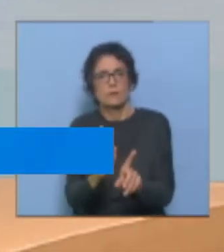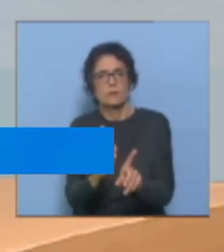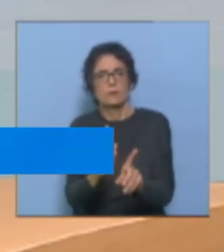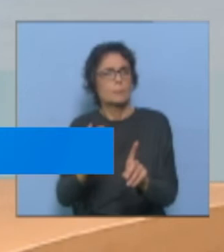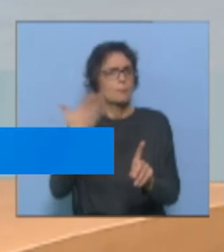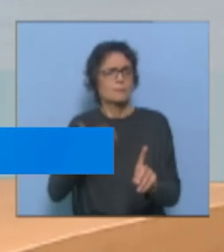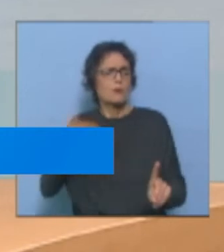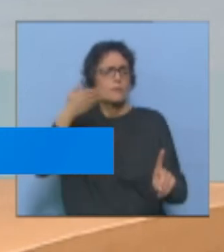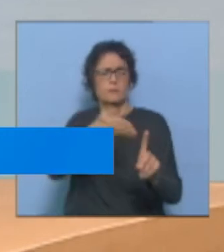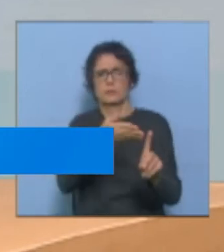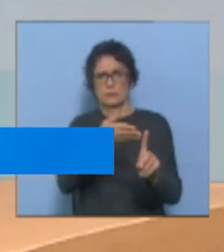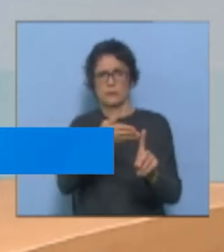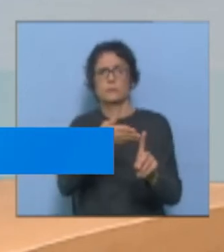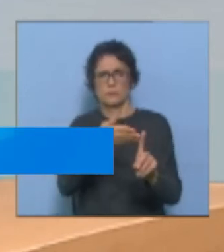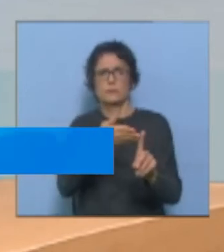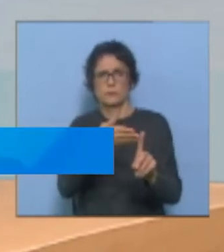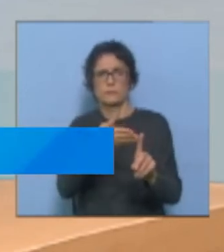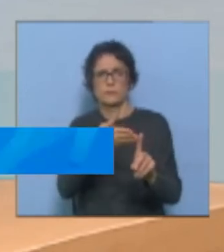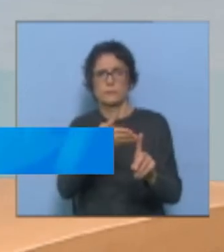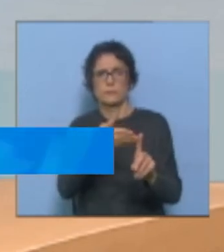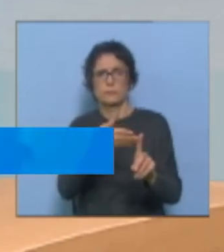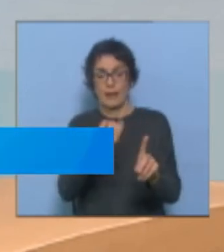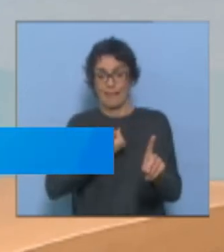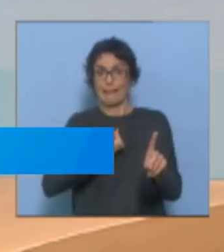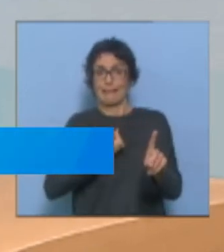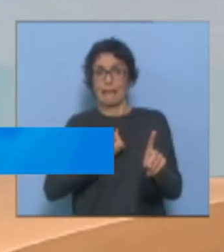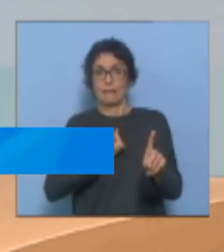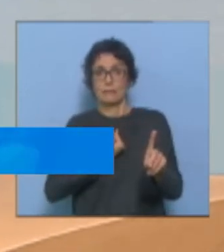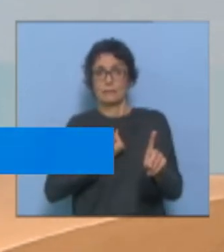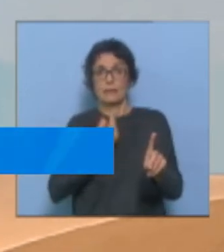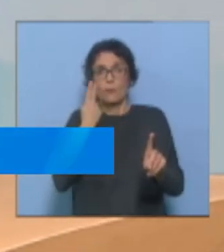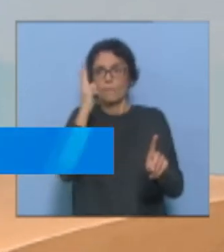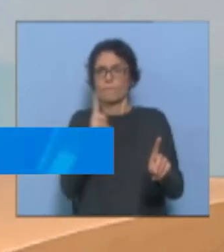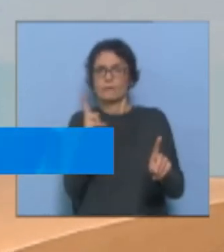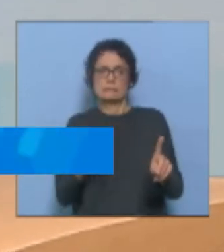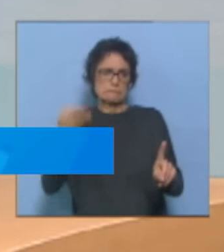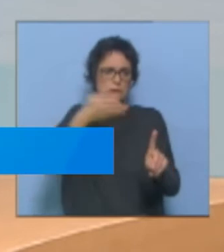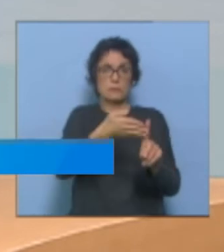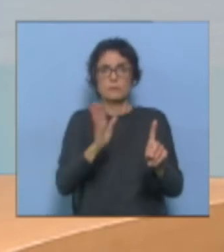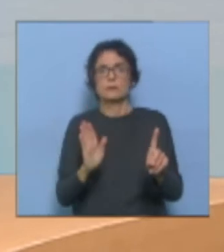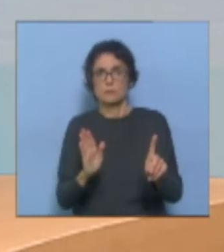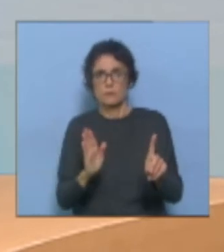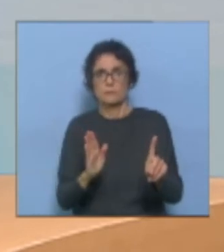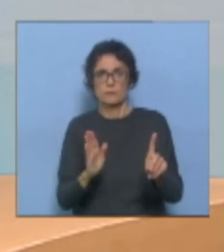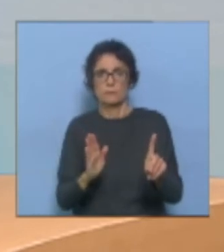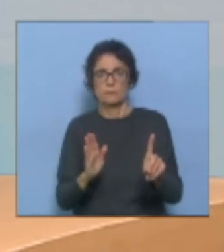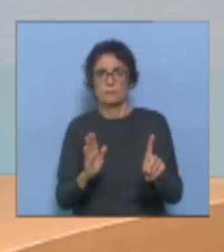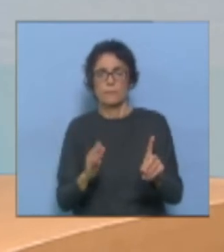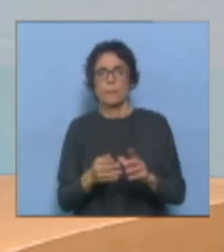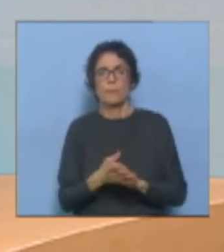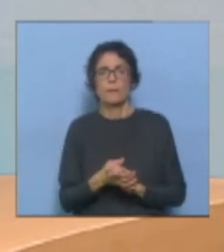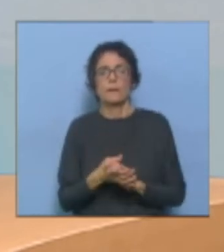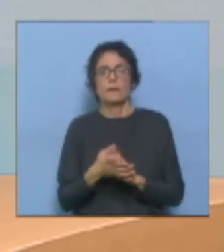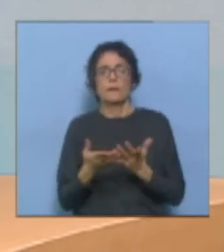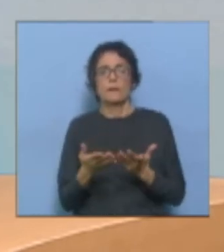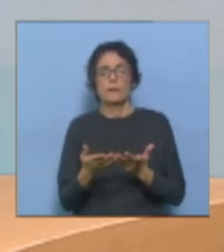funcionalidade, mas é a sua própria, já pela sua identidade, é a missão no seio da Igreja, sobretudo